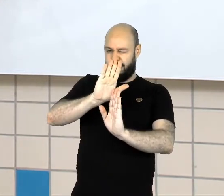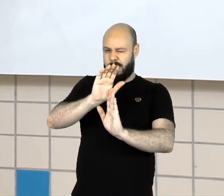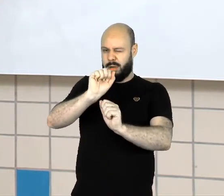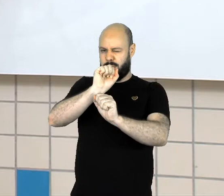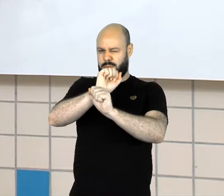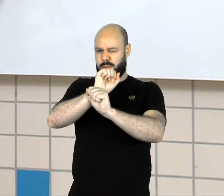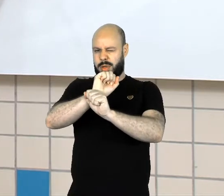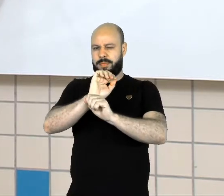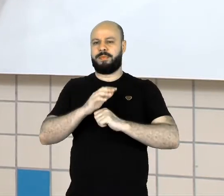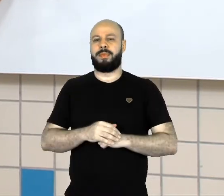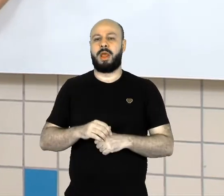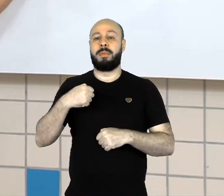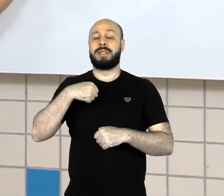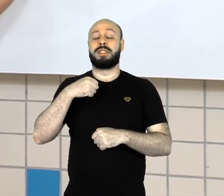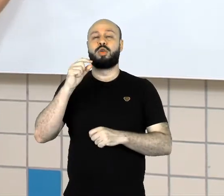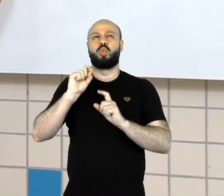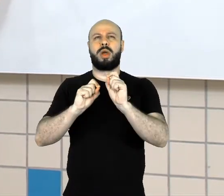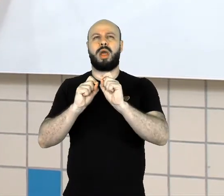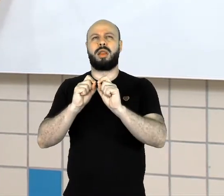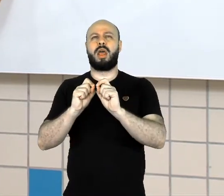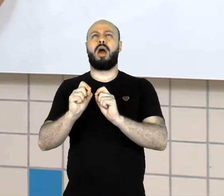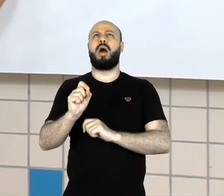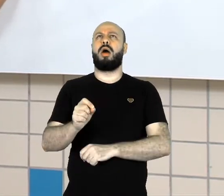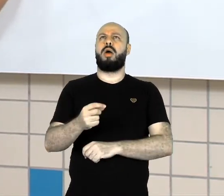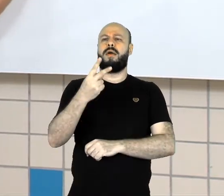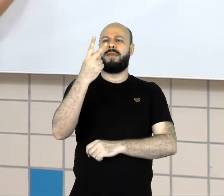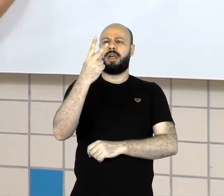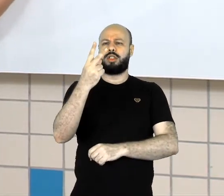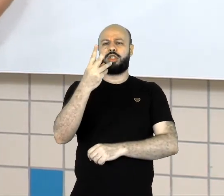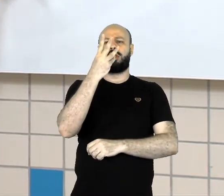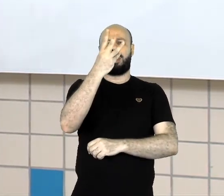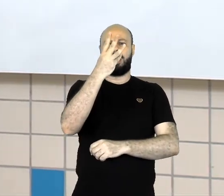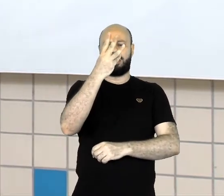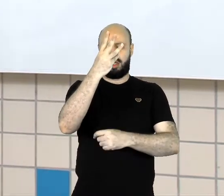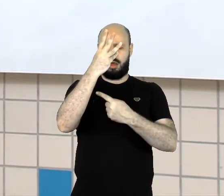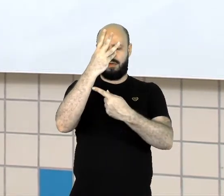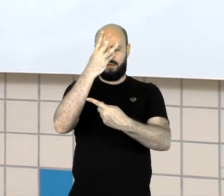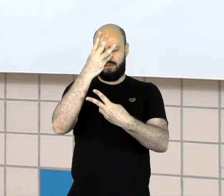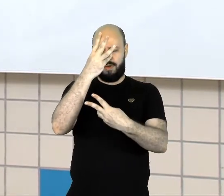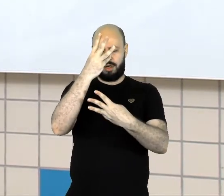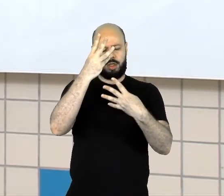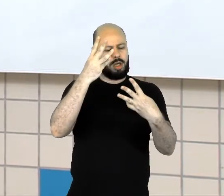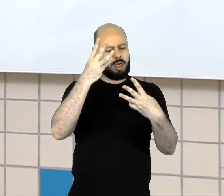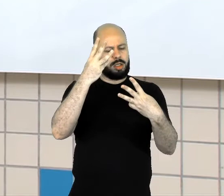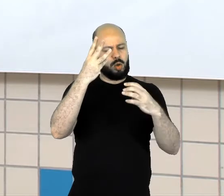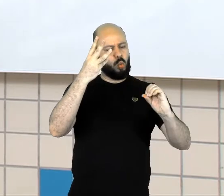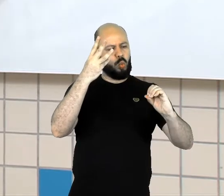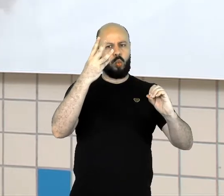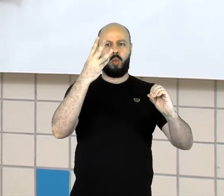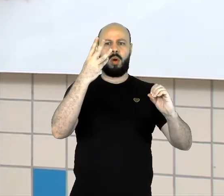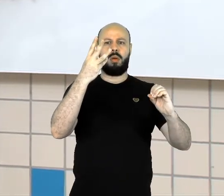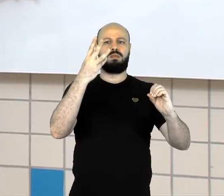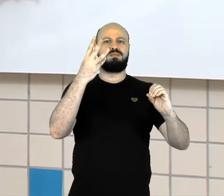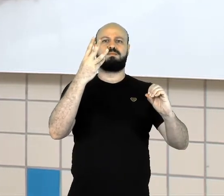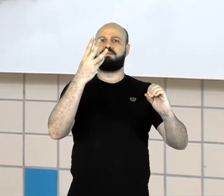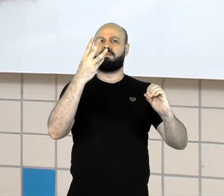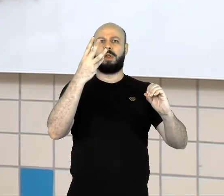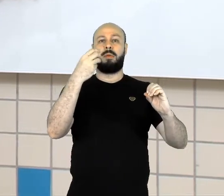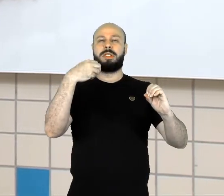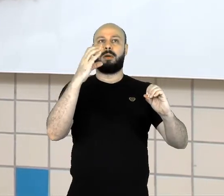precisa completar, né, arredondar as casas decimais. Esse número aqui, ó,